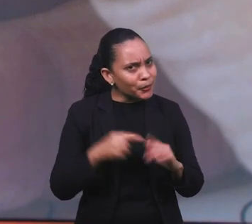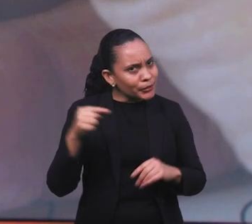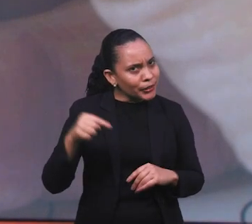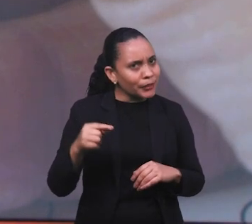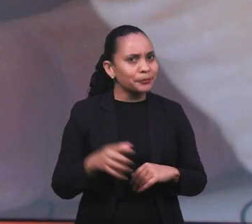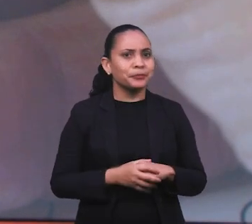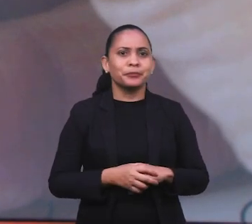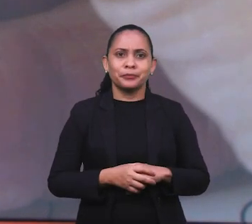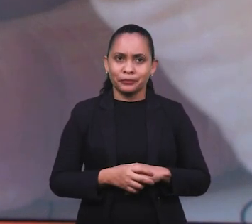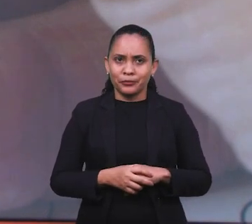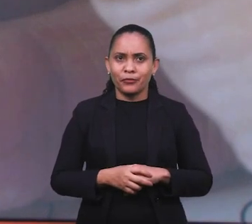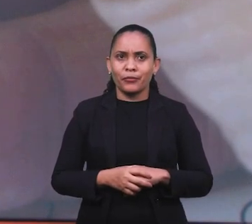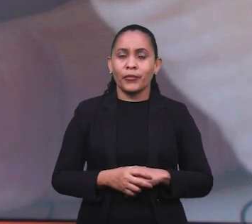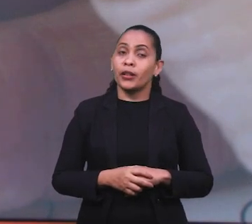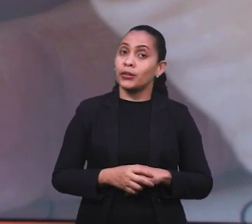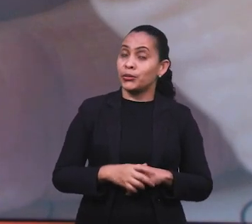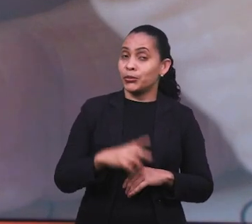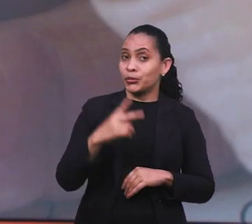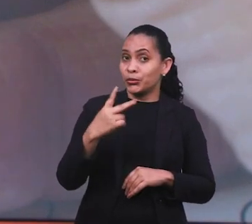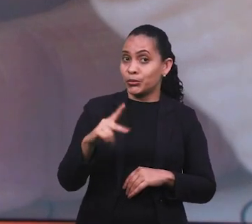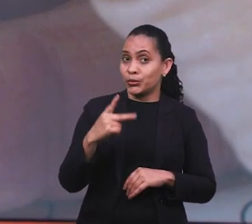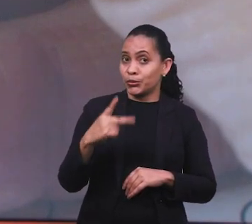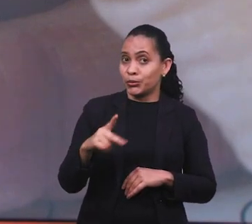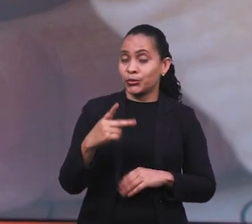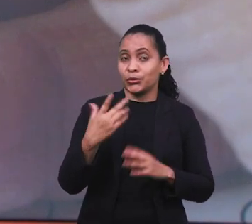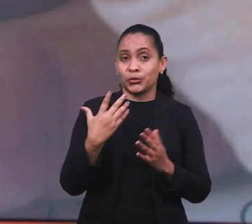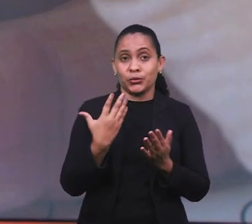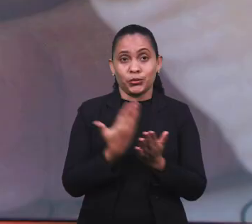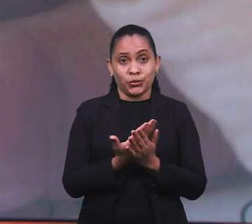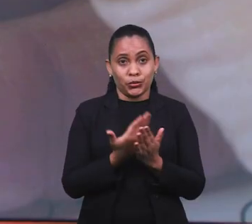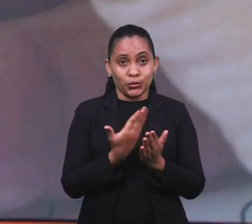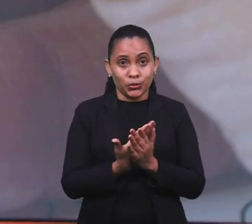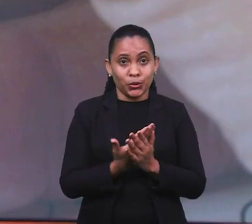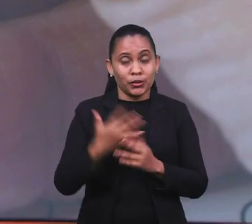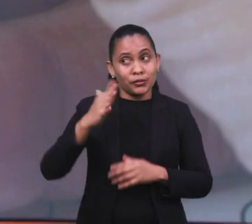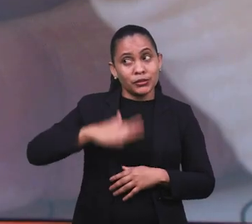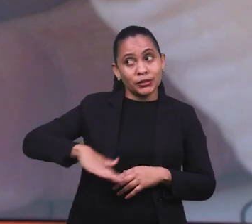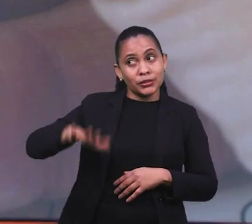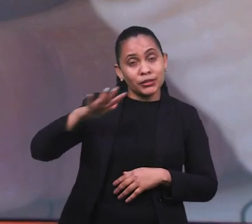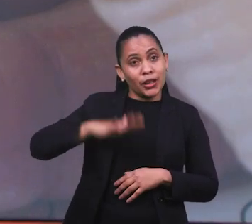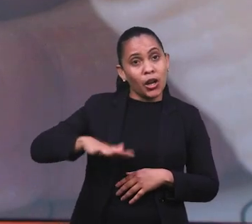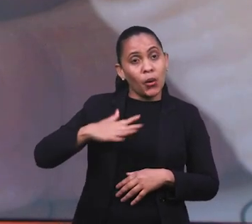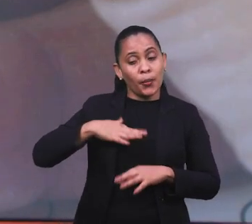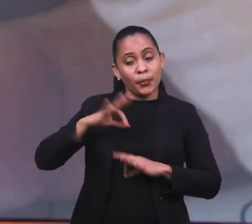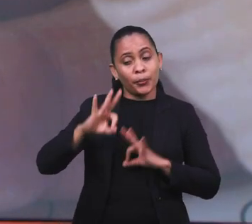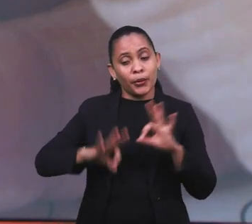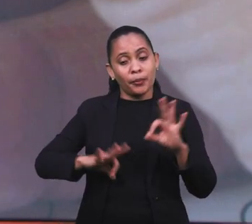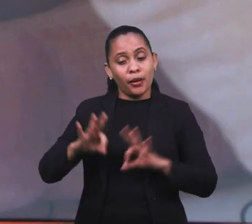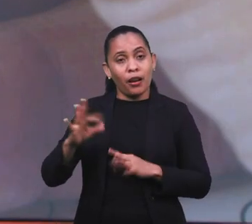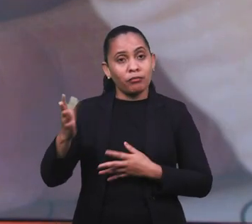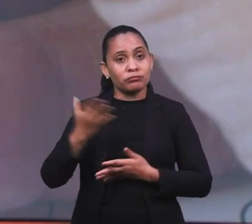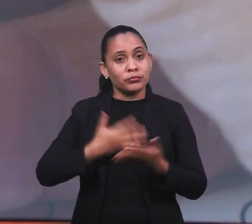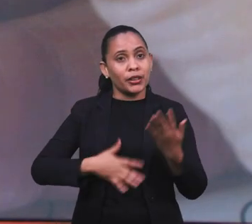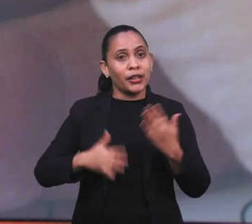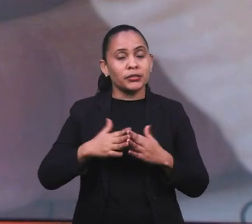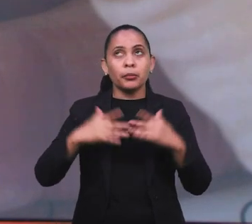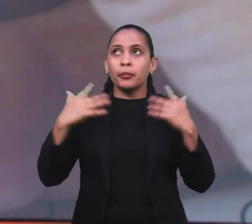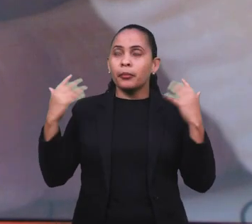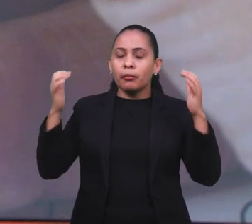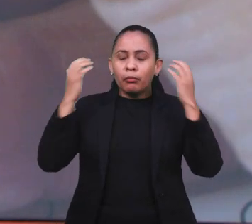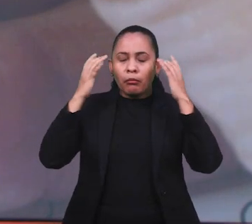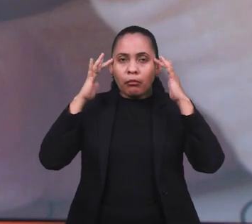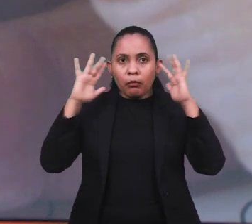trouxe aqui, né? Na sua sessão de estudos, ter essa visão geral, preparar um bom ambiente para tentar não